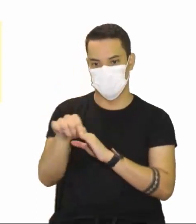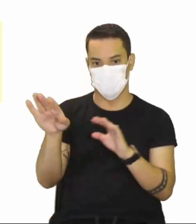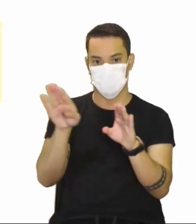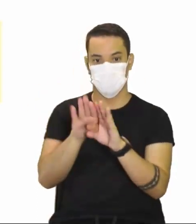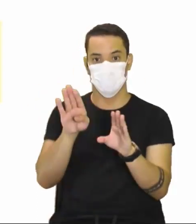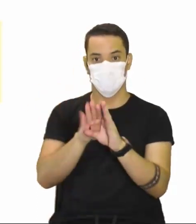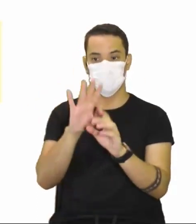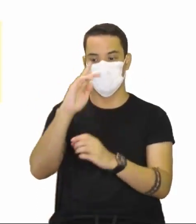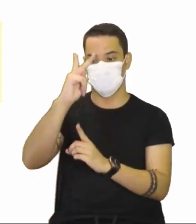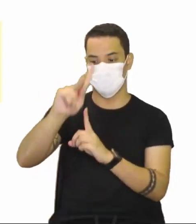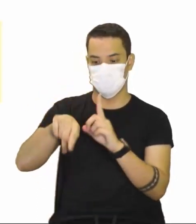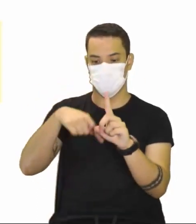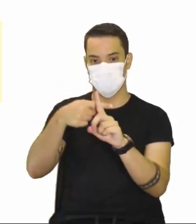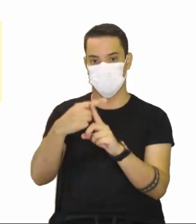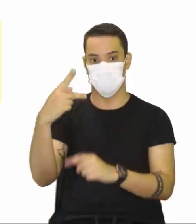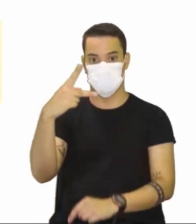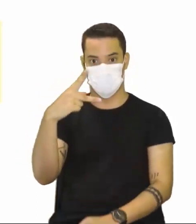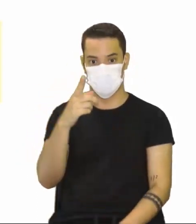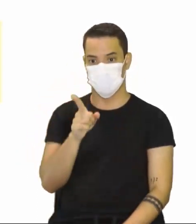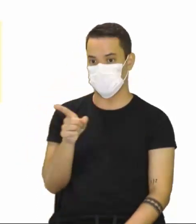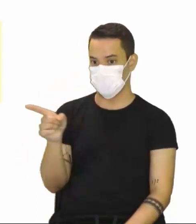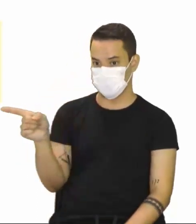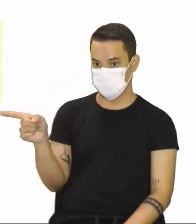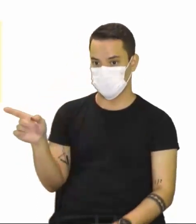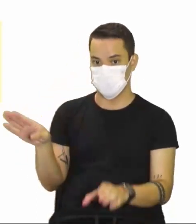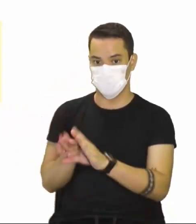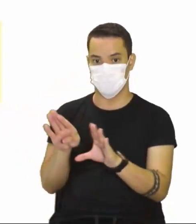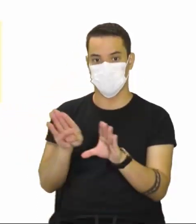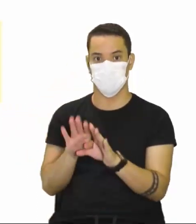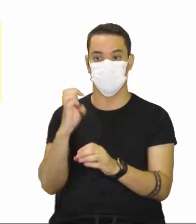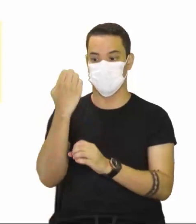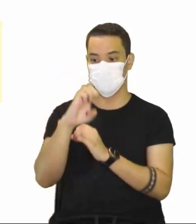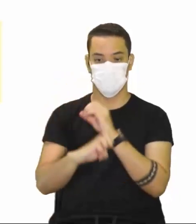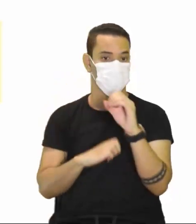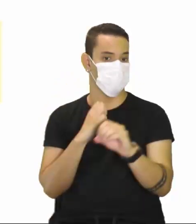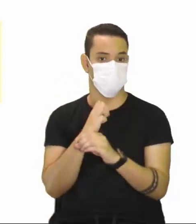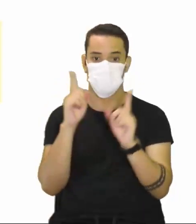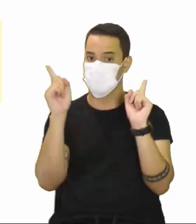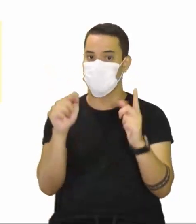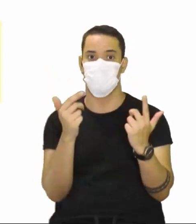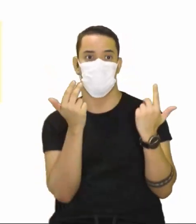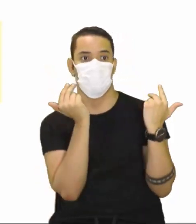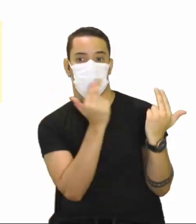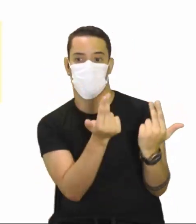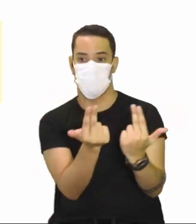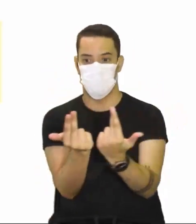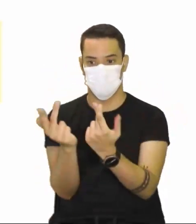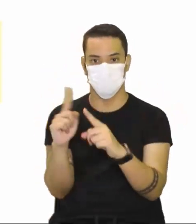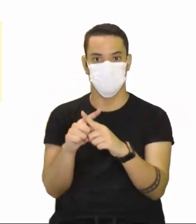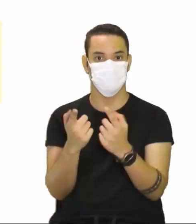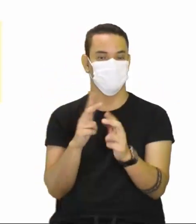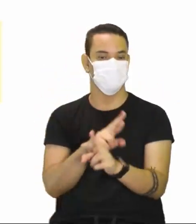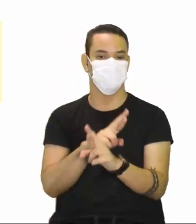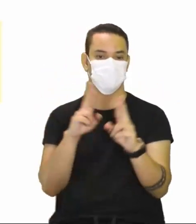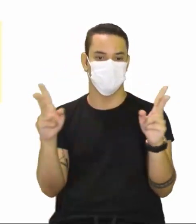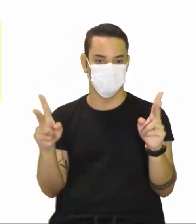de prótons, que é carga positiva, e o número de elétrons, eles são iguais. Porém, a diferença é que Z identifica